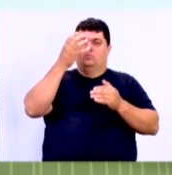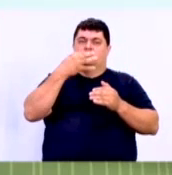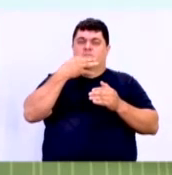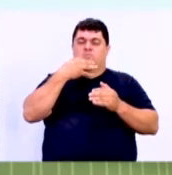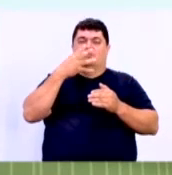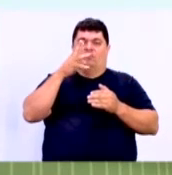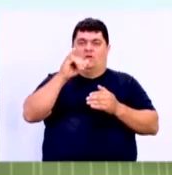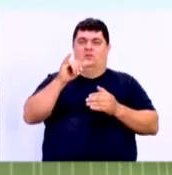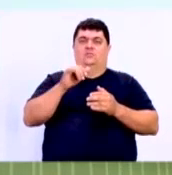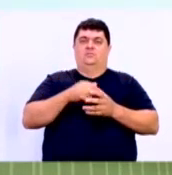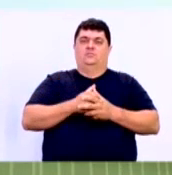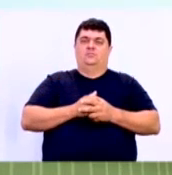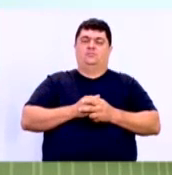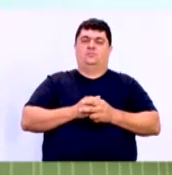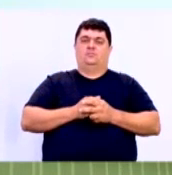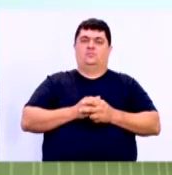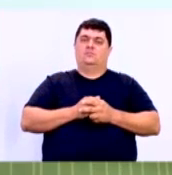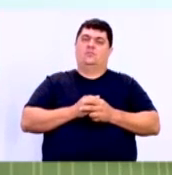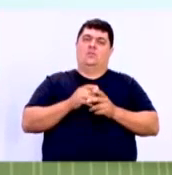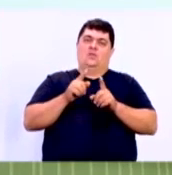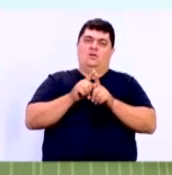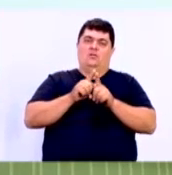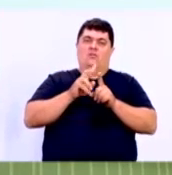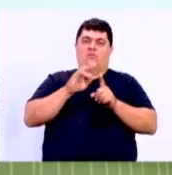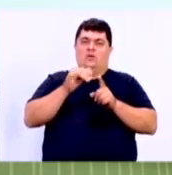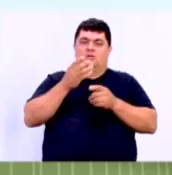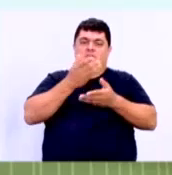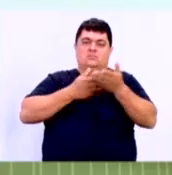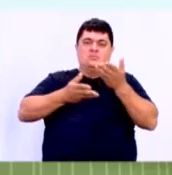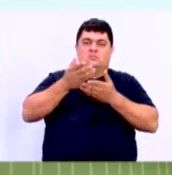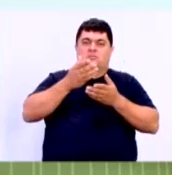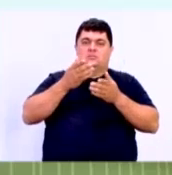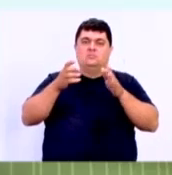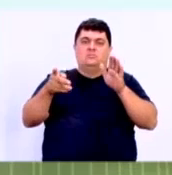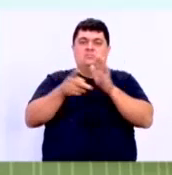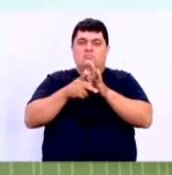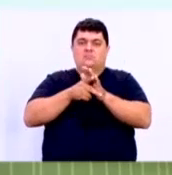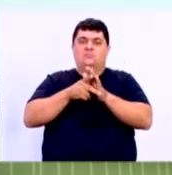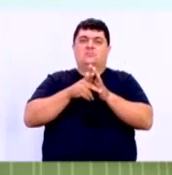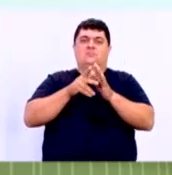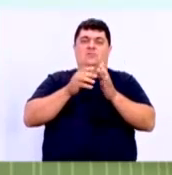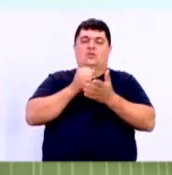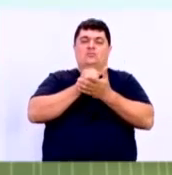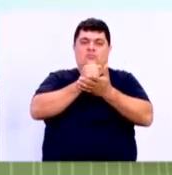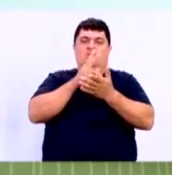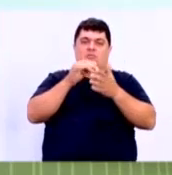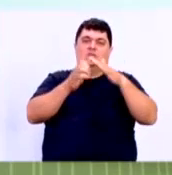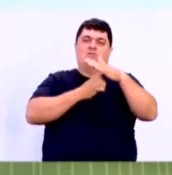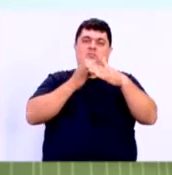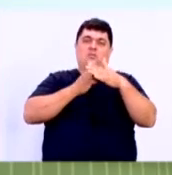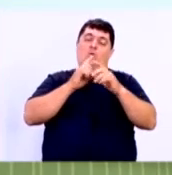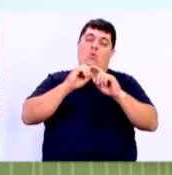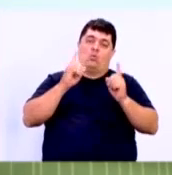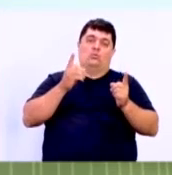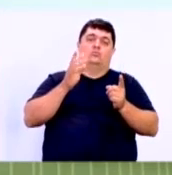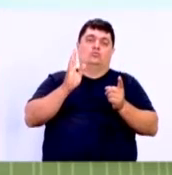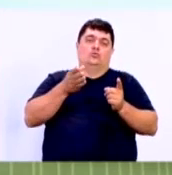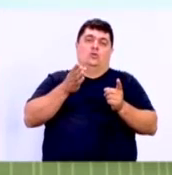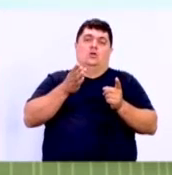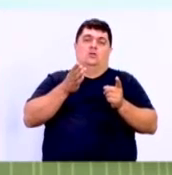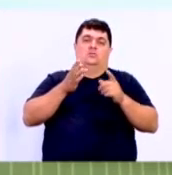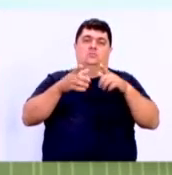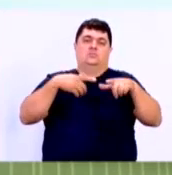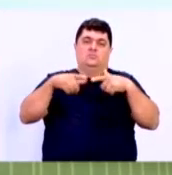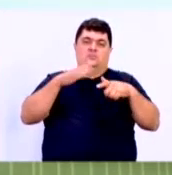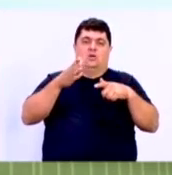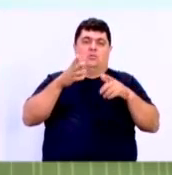desse assunto hoje. E vai colaborar lá na sua organização, onde você vai trabalhar futuramente ou já está trabalhando, ou no seu